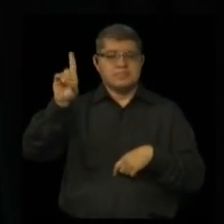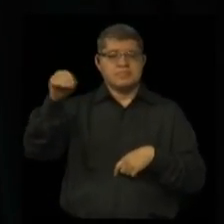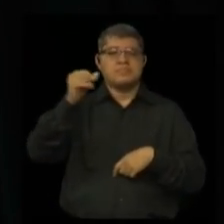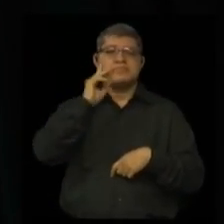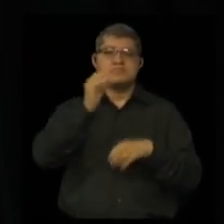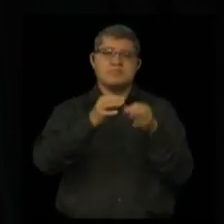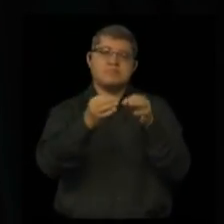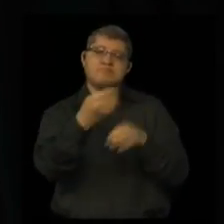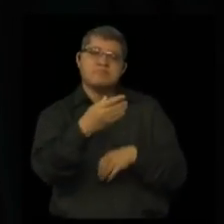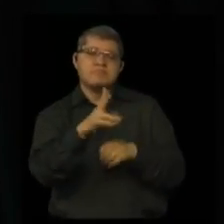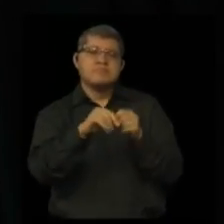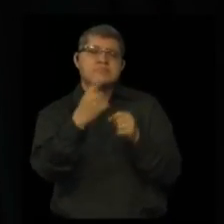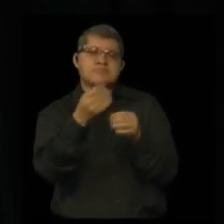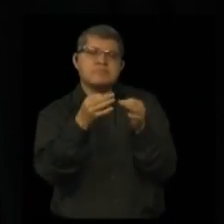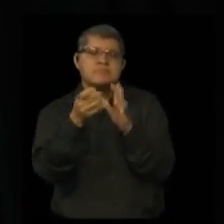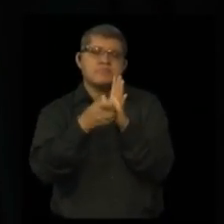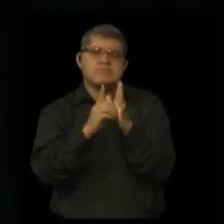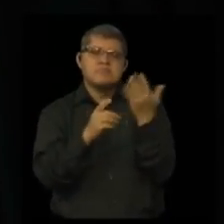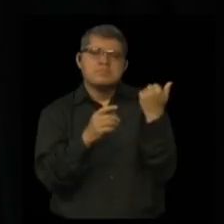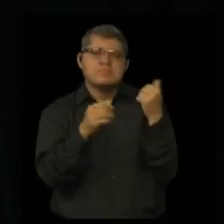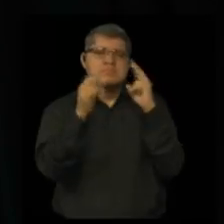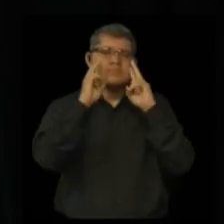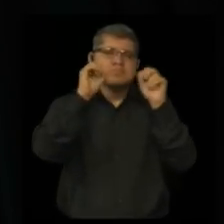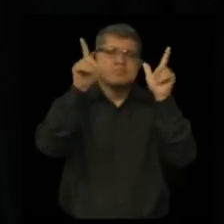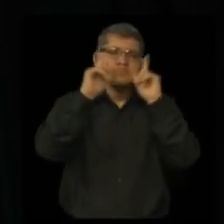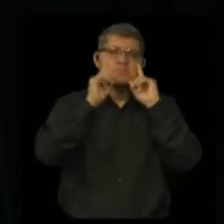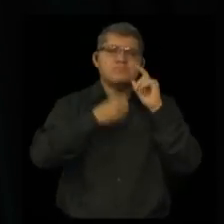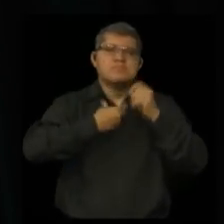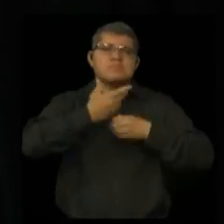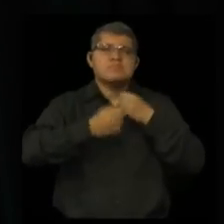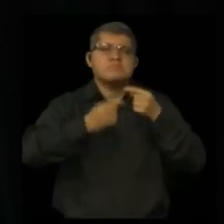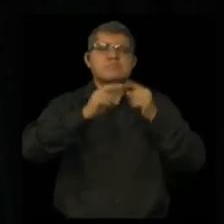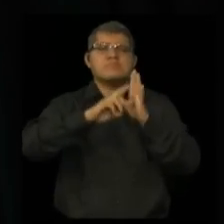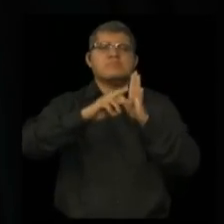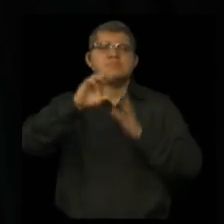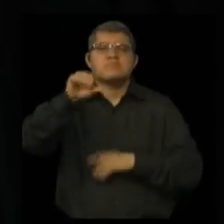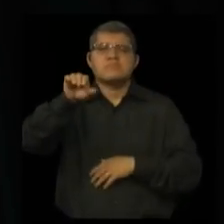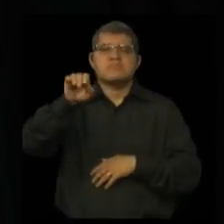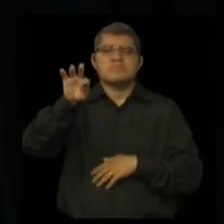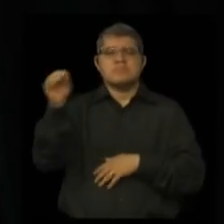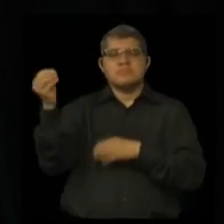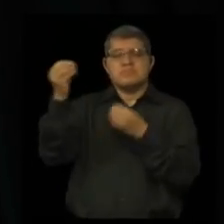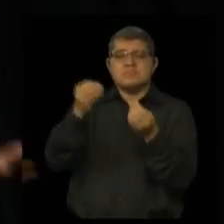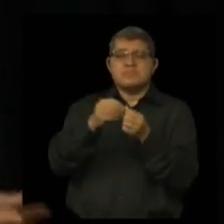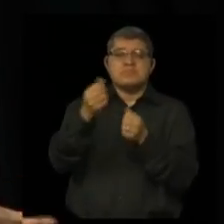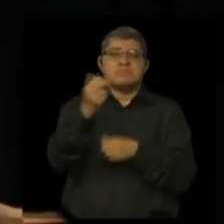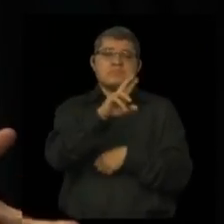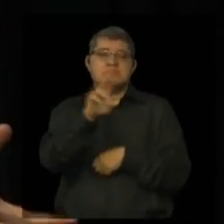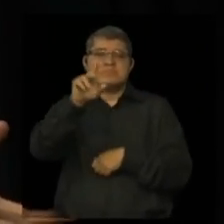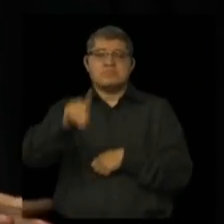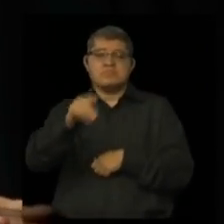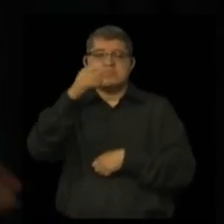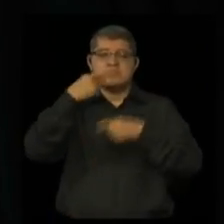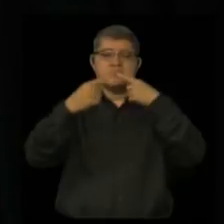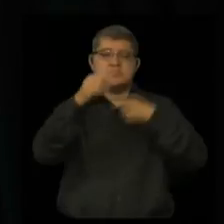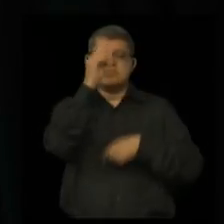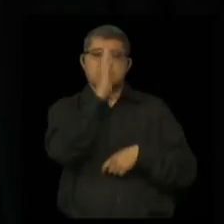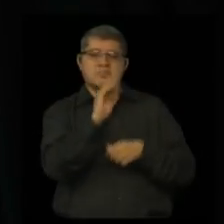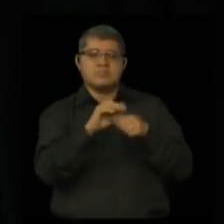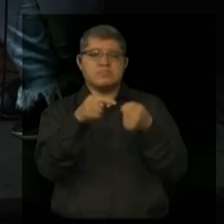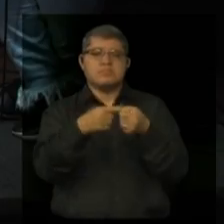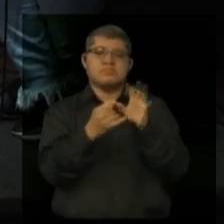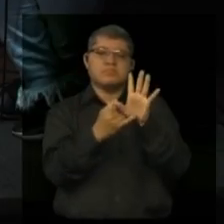mais recente. Mas teve um projeto anterior que me chamou muita atenção, que foi o Poetas em Concerto, que você trouxe nomes de peso da música brasileira aqui